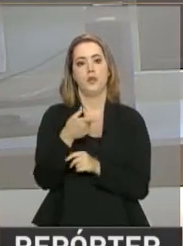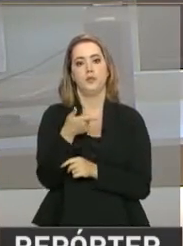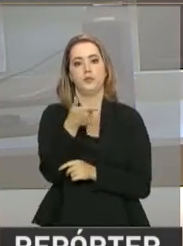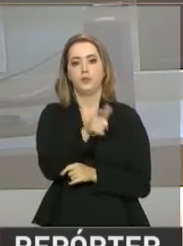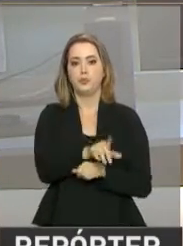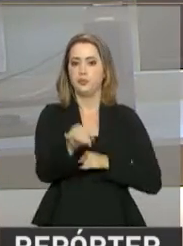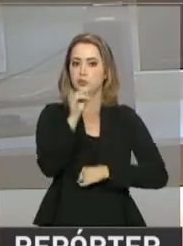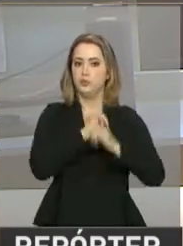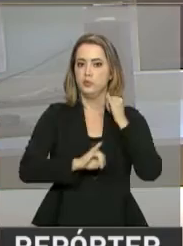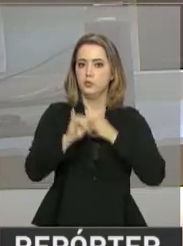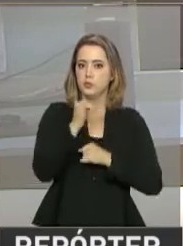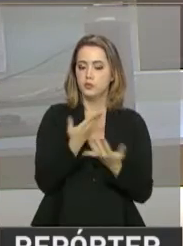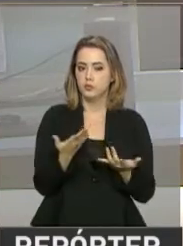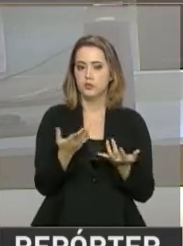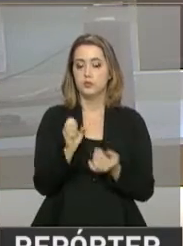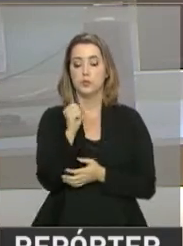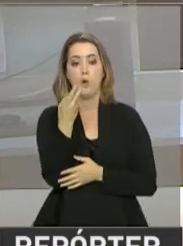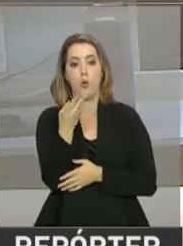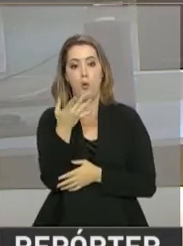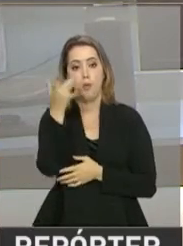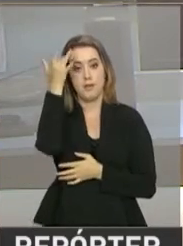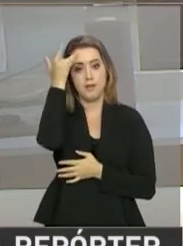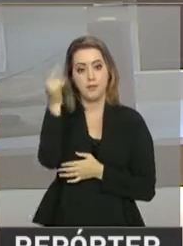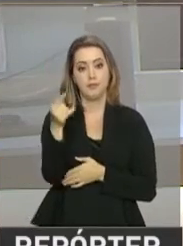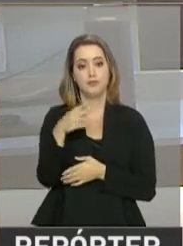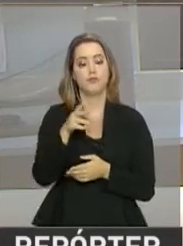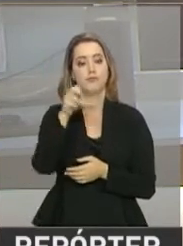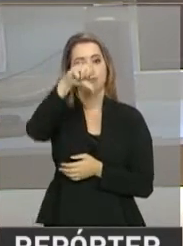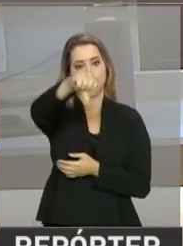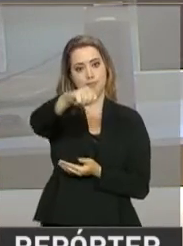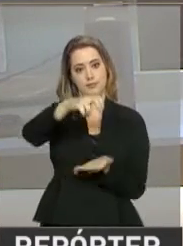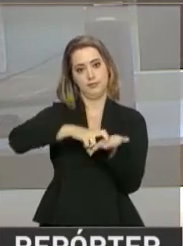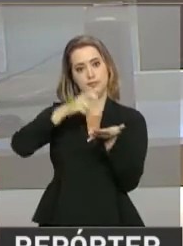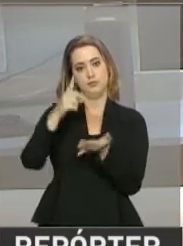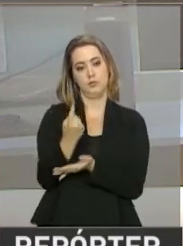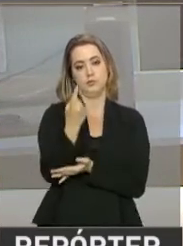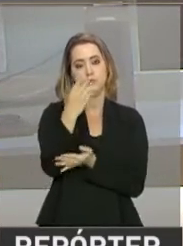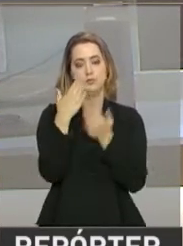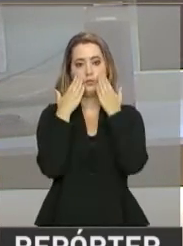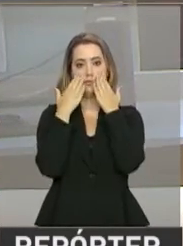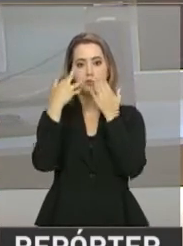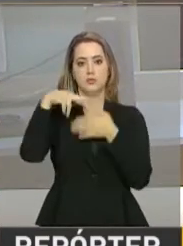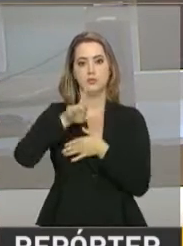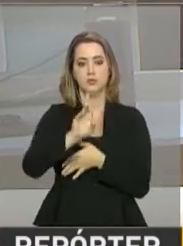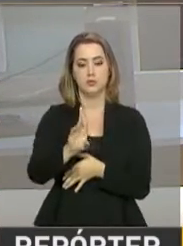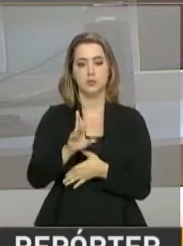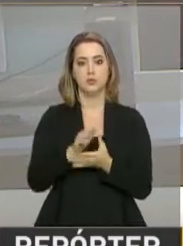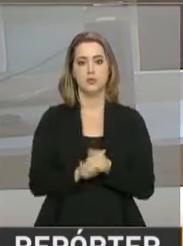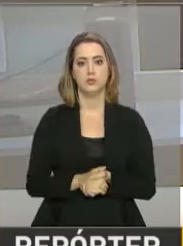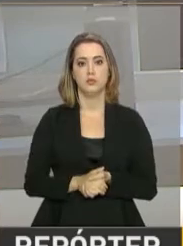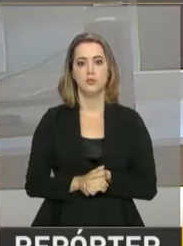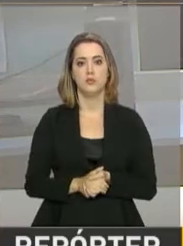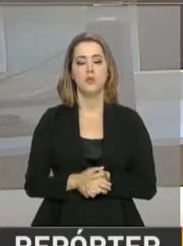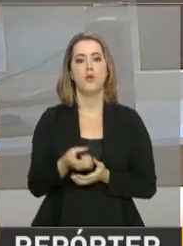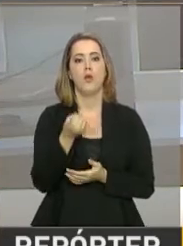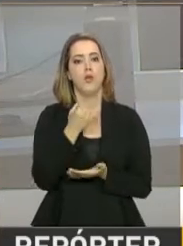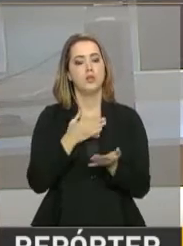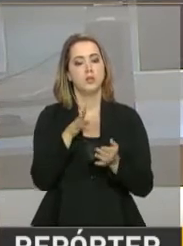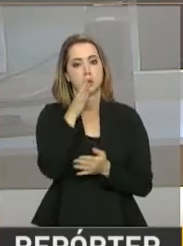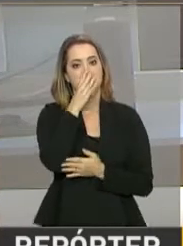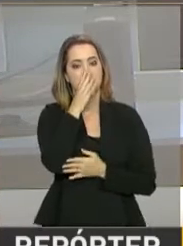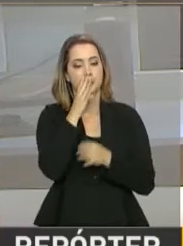podemos voltar a qualquer momento com outras informações ou amanhã às 9 da manhã na primeira edição do dia do repórter nbr